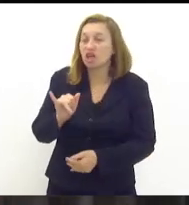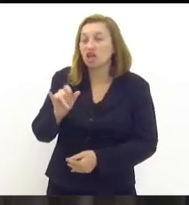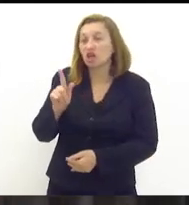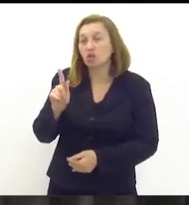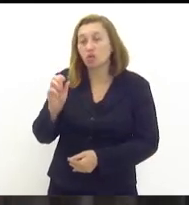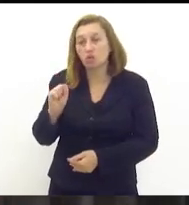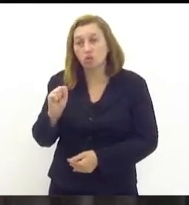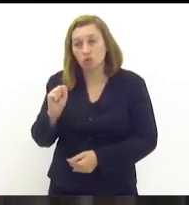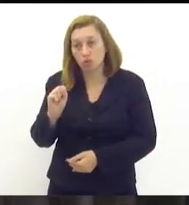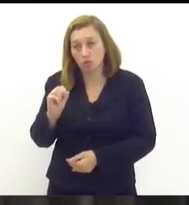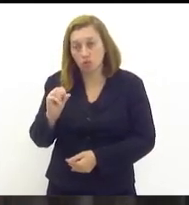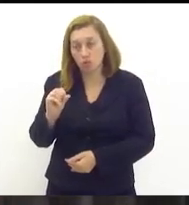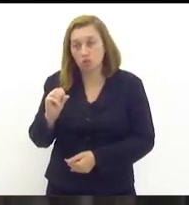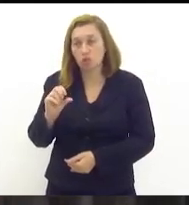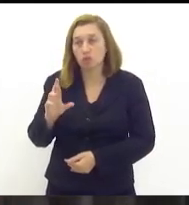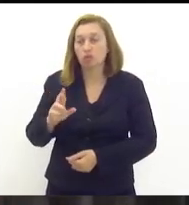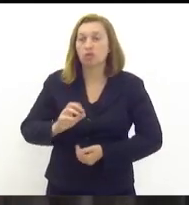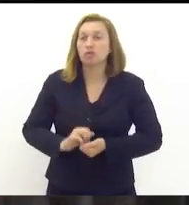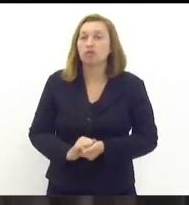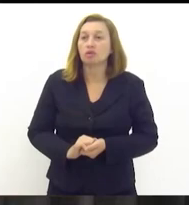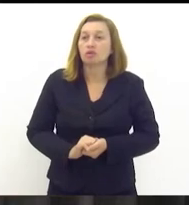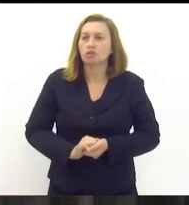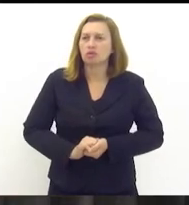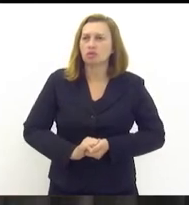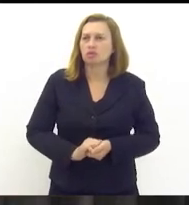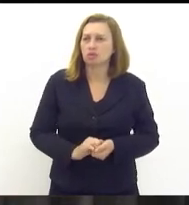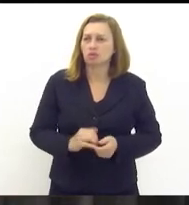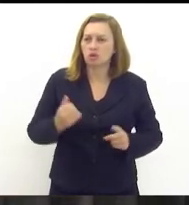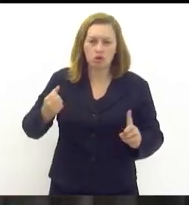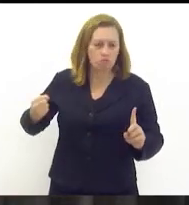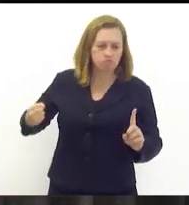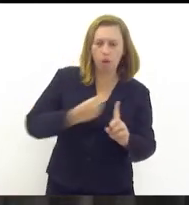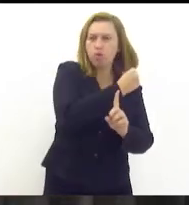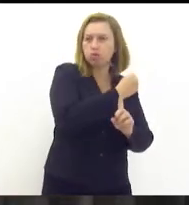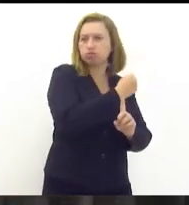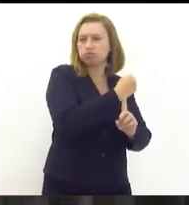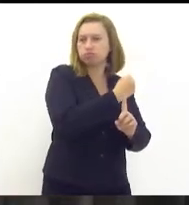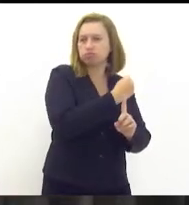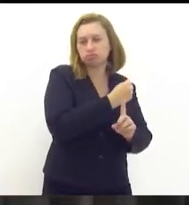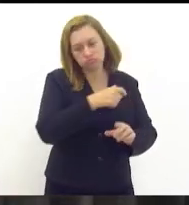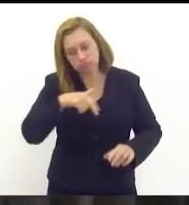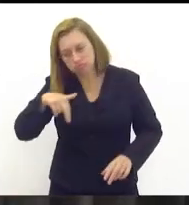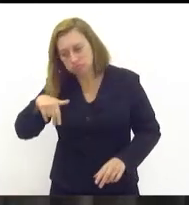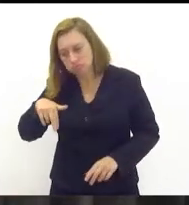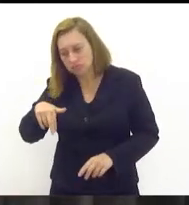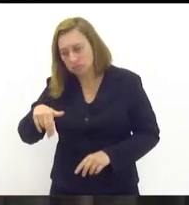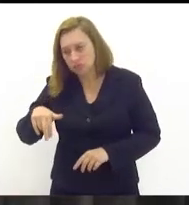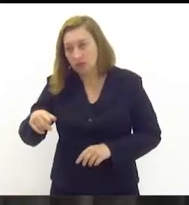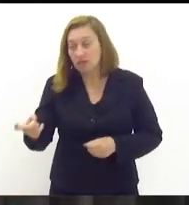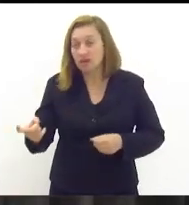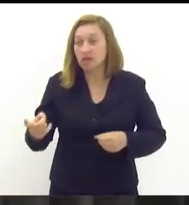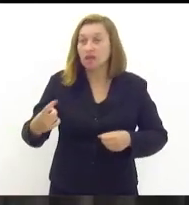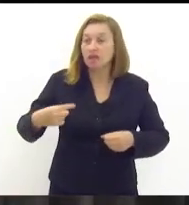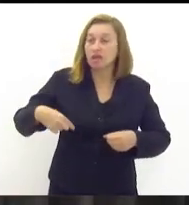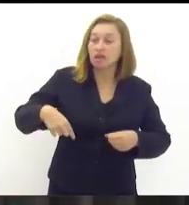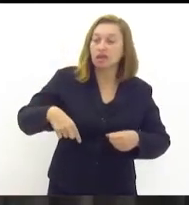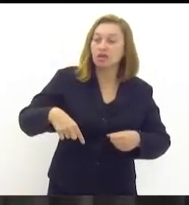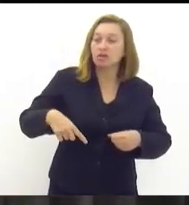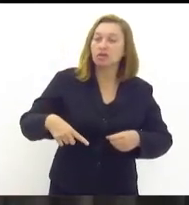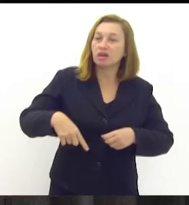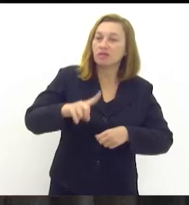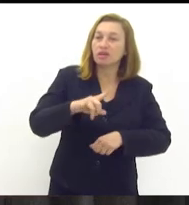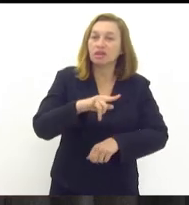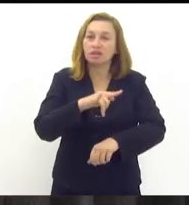Gomes foi violentamente agredido com soco quando se encaminhava para o banheiro do bar onde ele estava